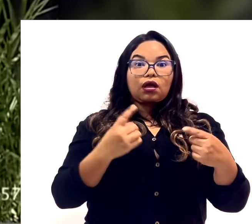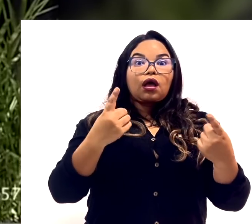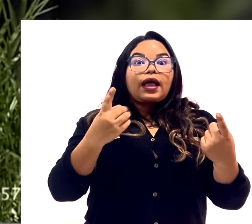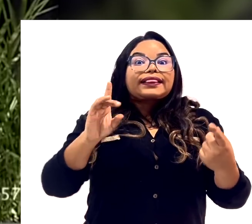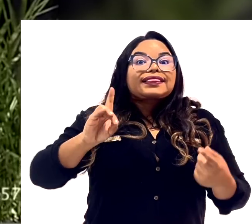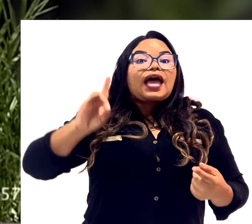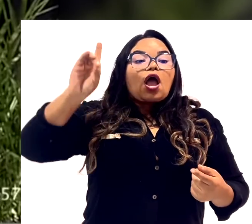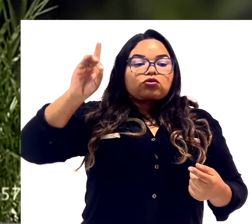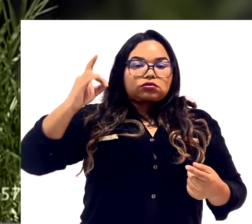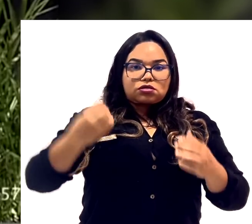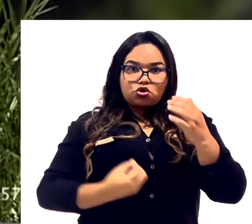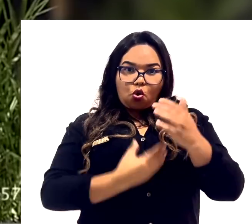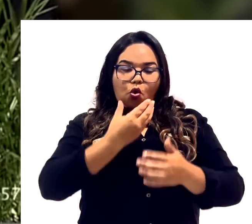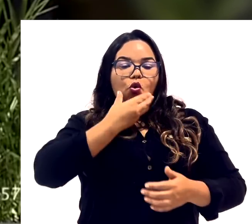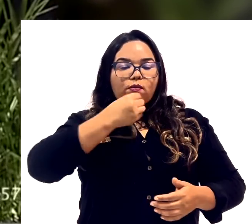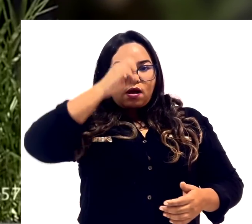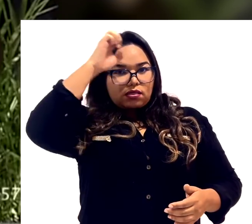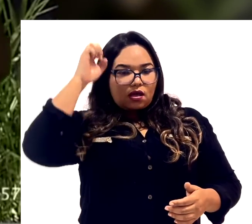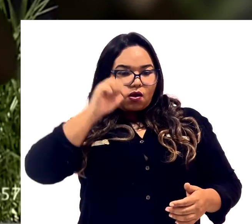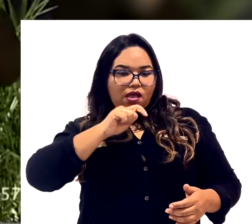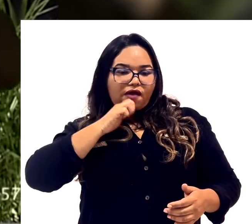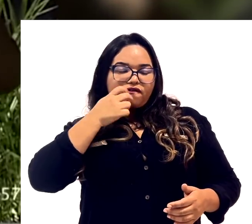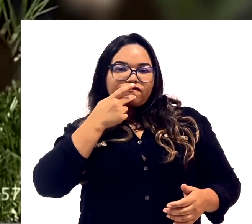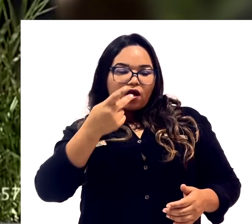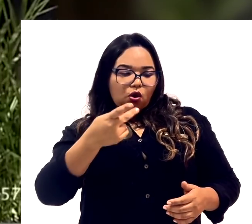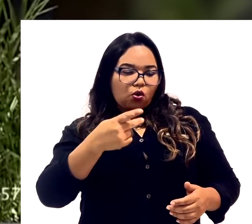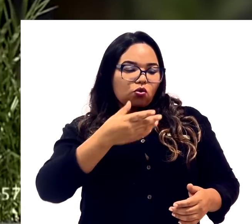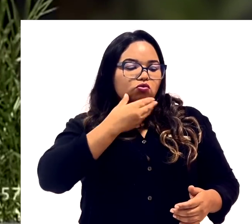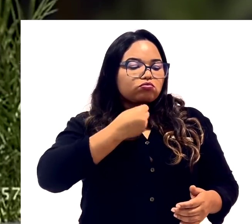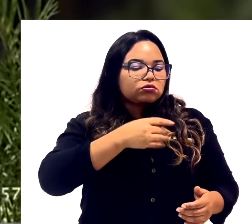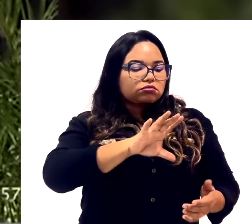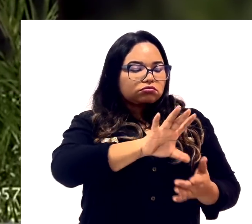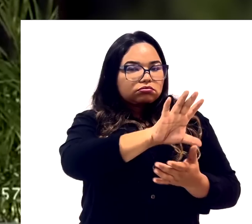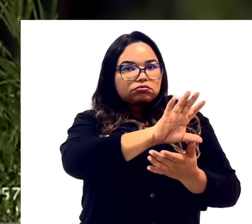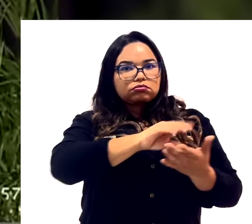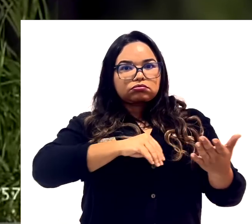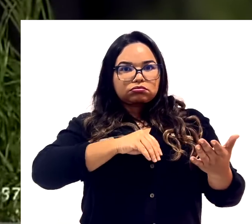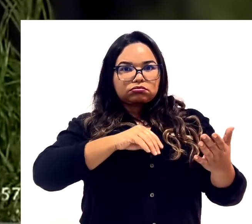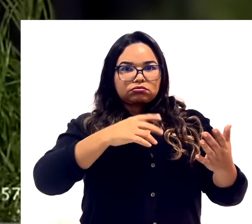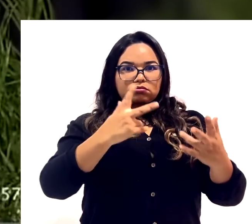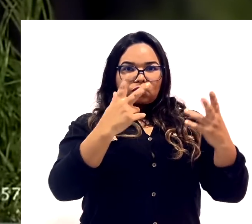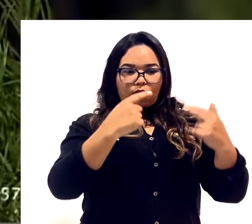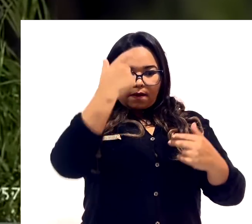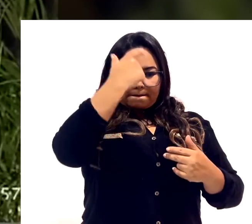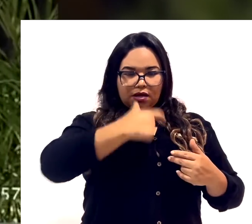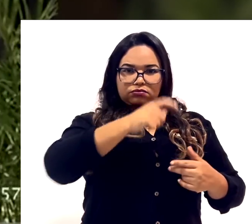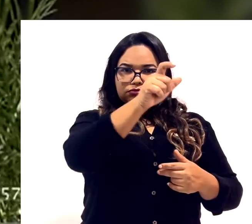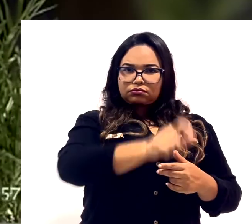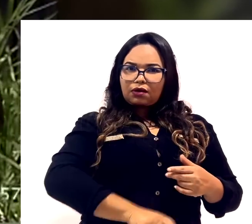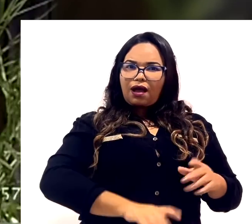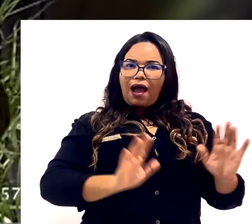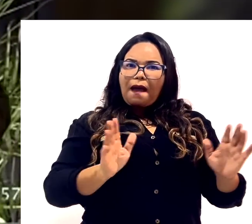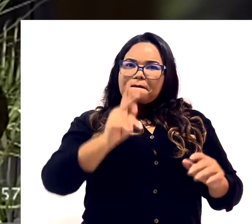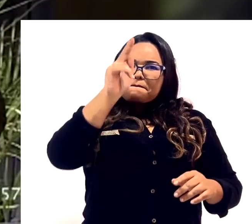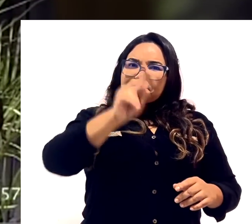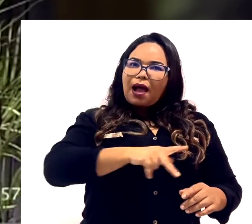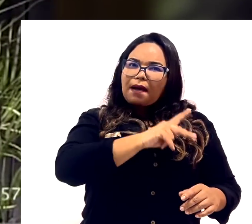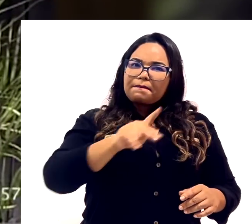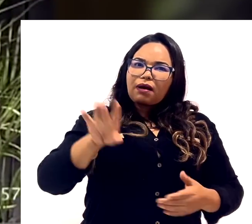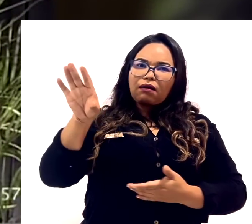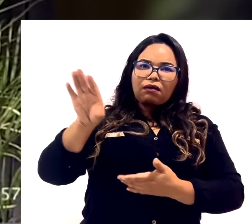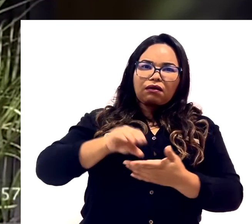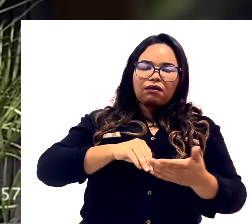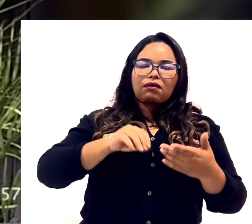nossa imagem, em maiúscula. Portanto, o Papa toma a prerrogativa e até os dias de hoje,